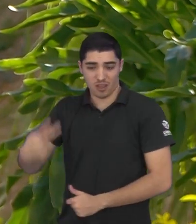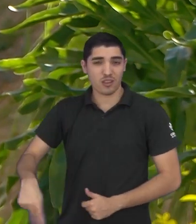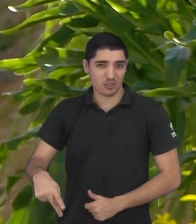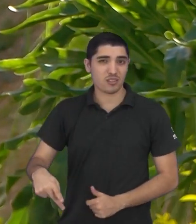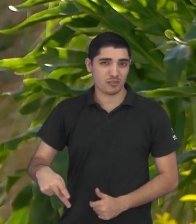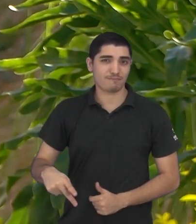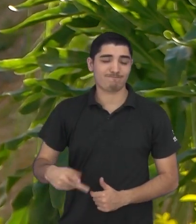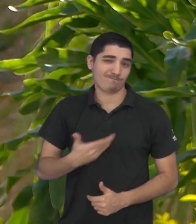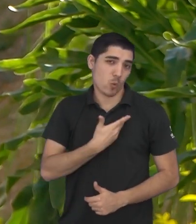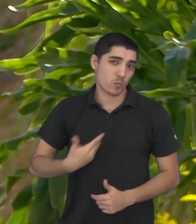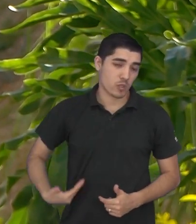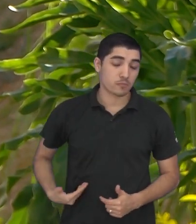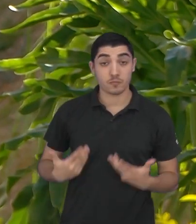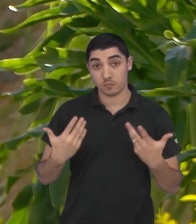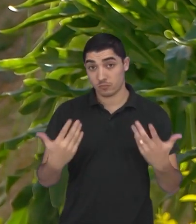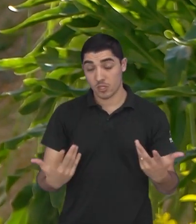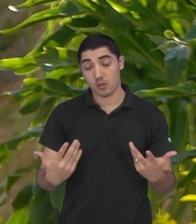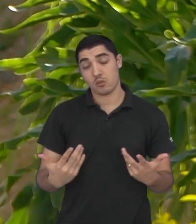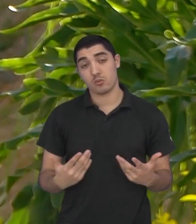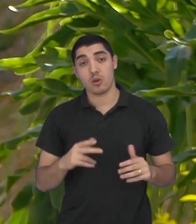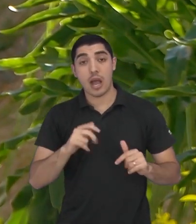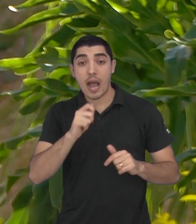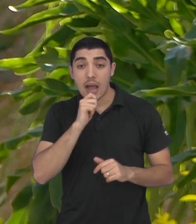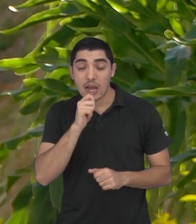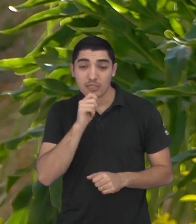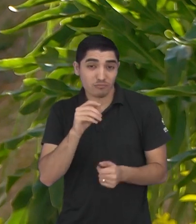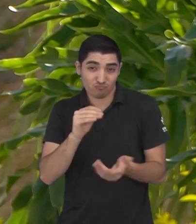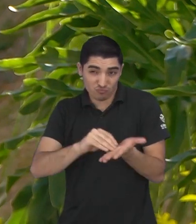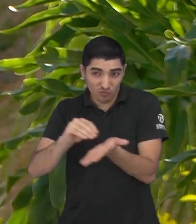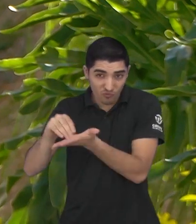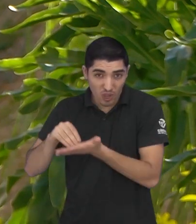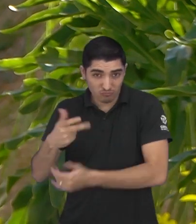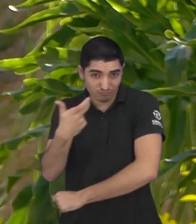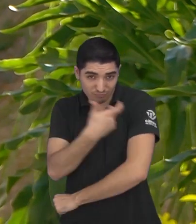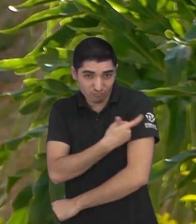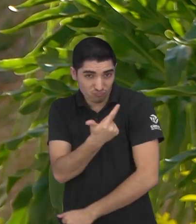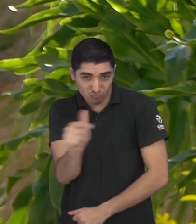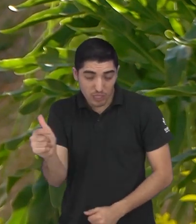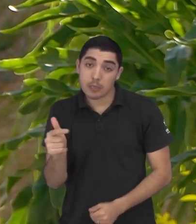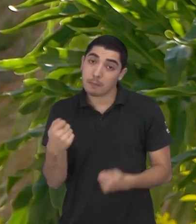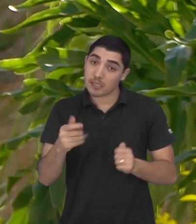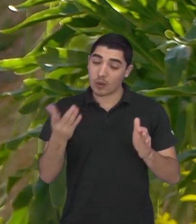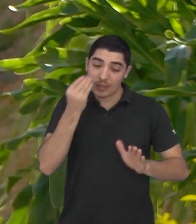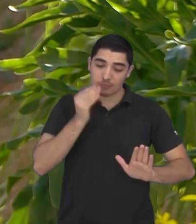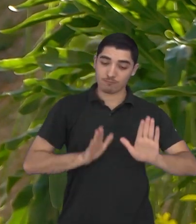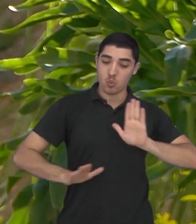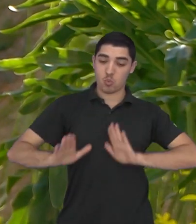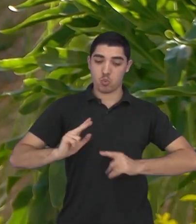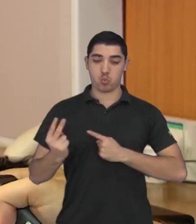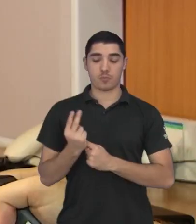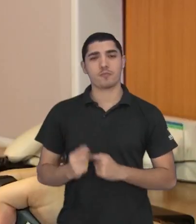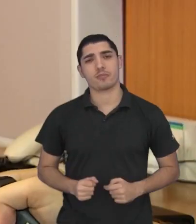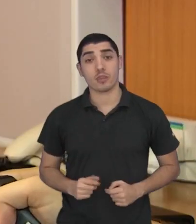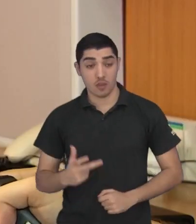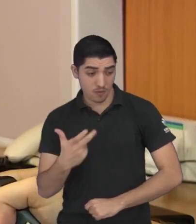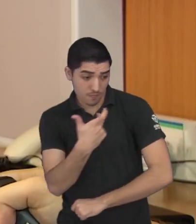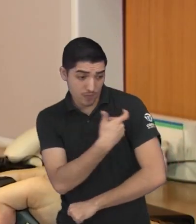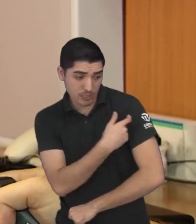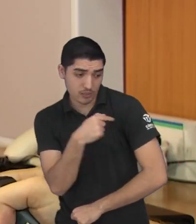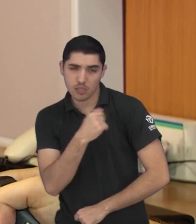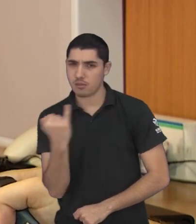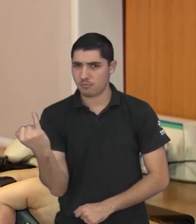quero para mim, eu não quero para o outro, seja totalmente expansiva a todos que estão dentro do trânsito. Devido ao grande fluxo no